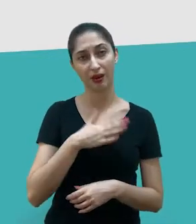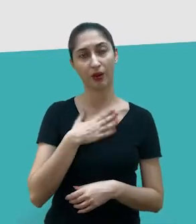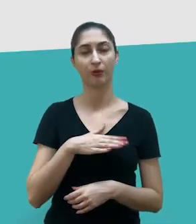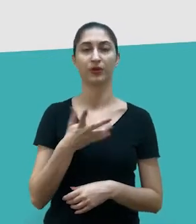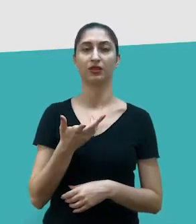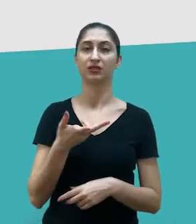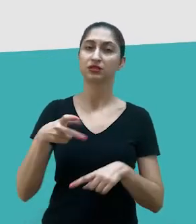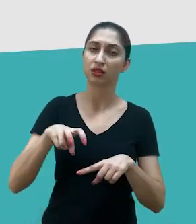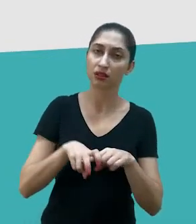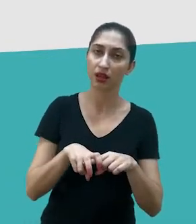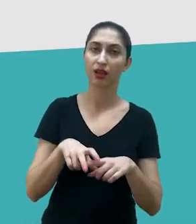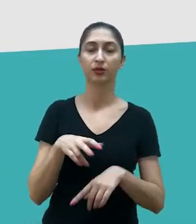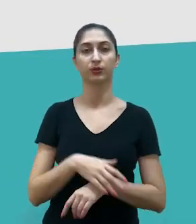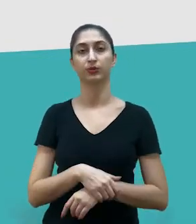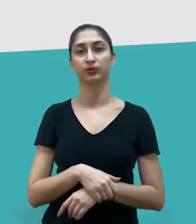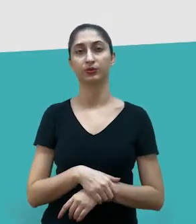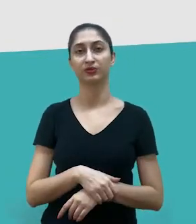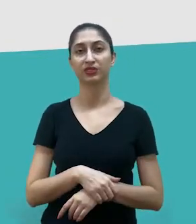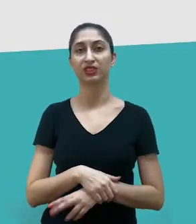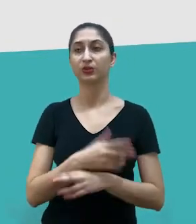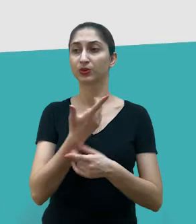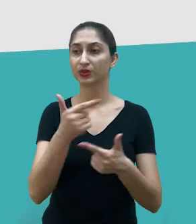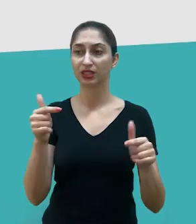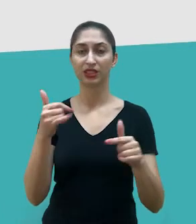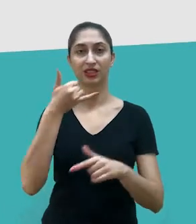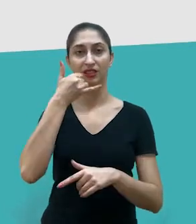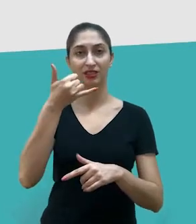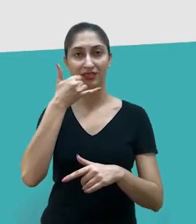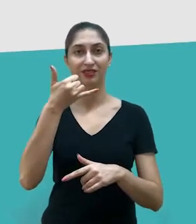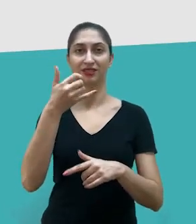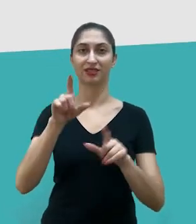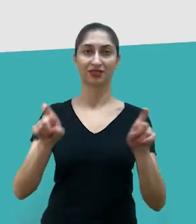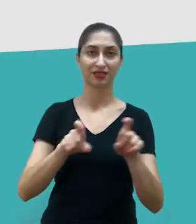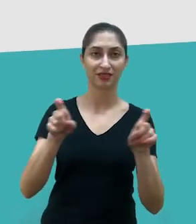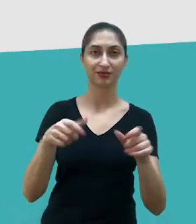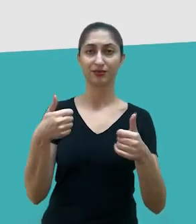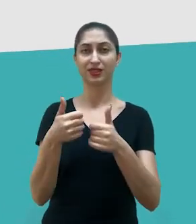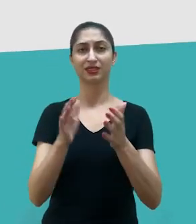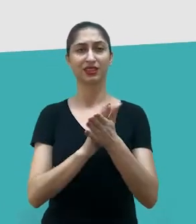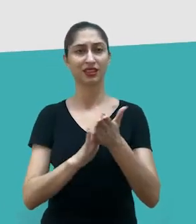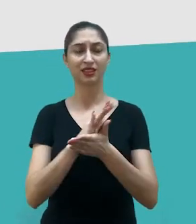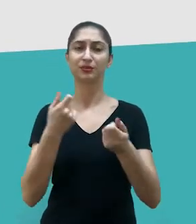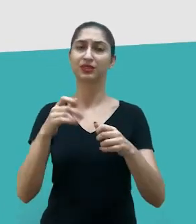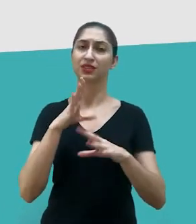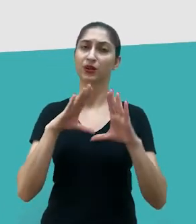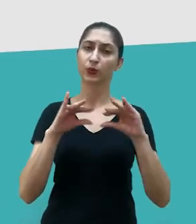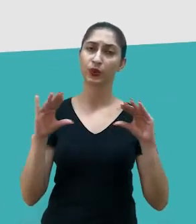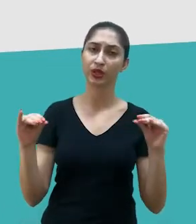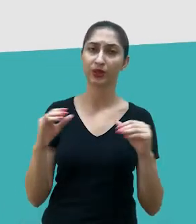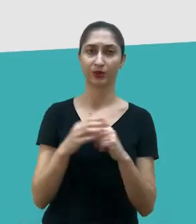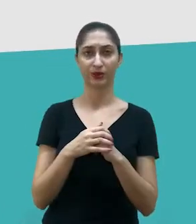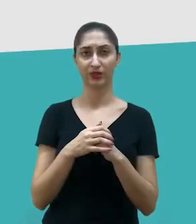é? Sentados sem nenhum dispositivo eletrônico, com muita tranquilidade,